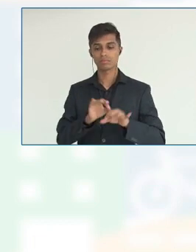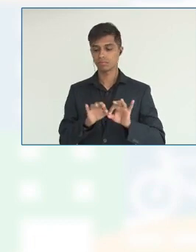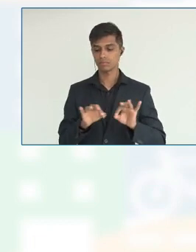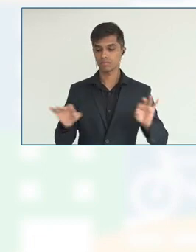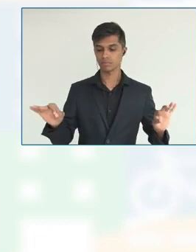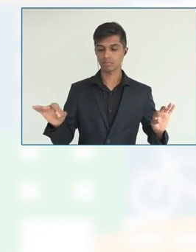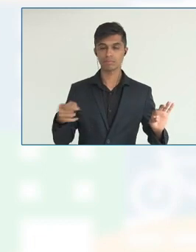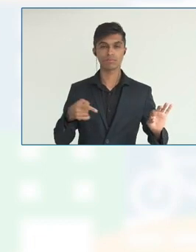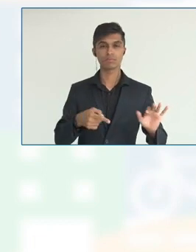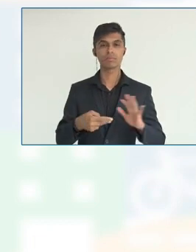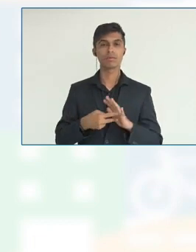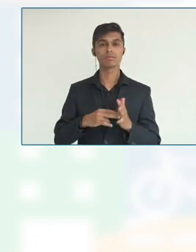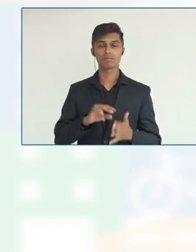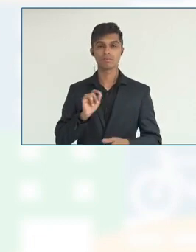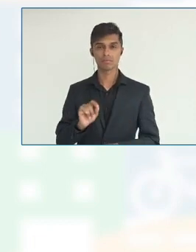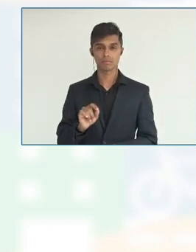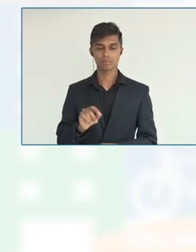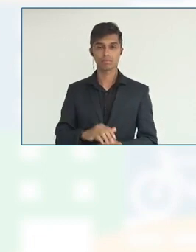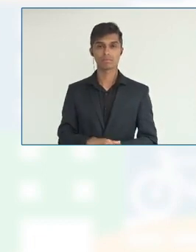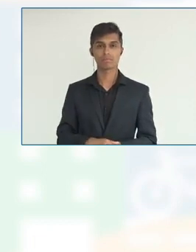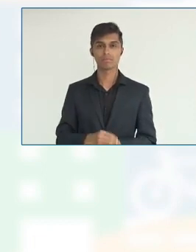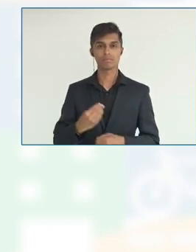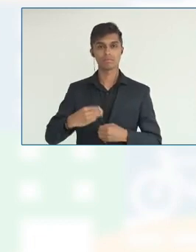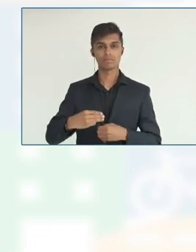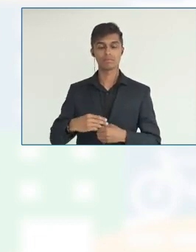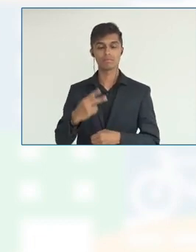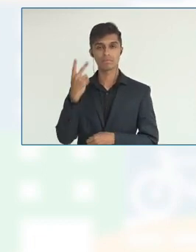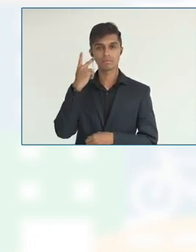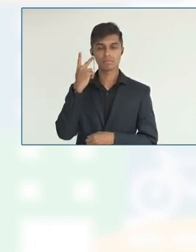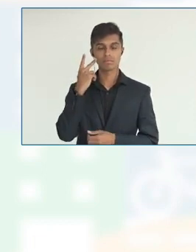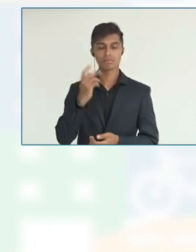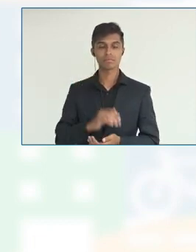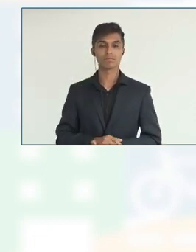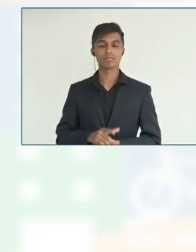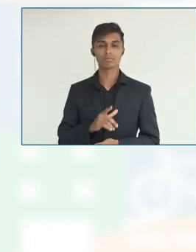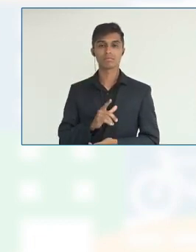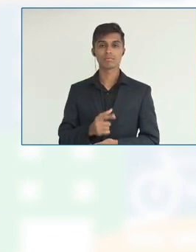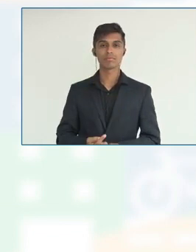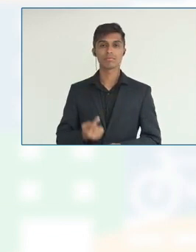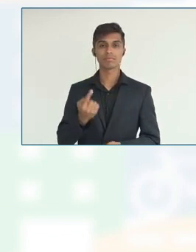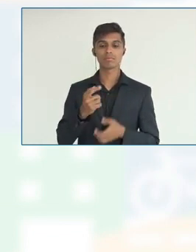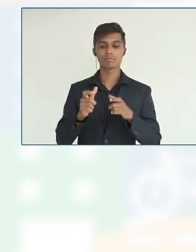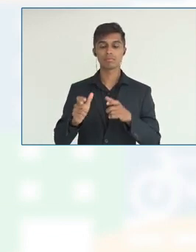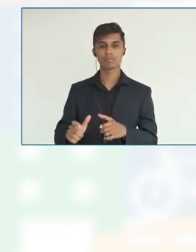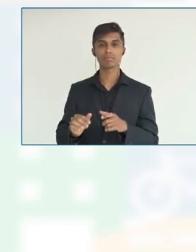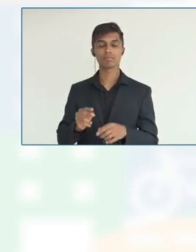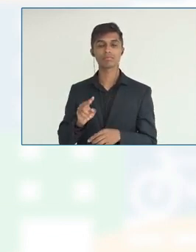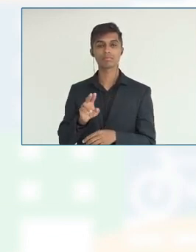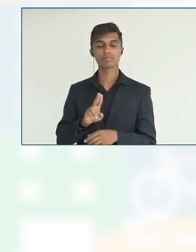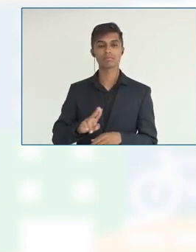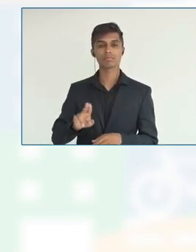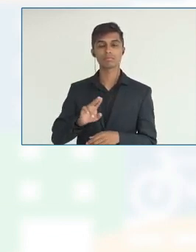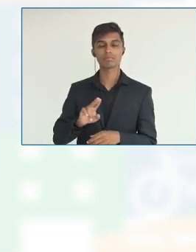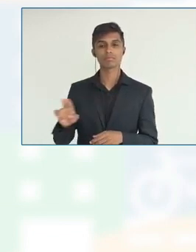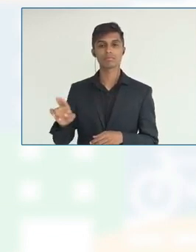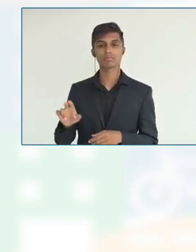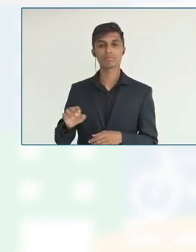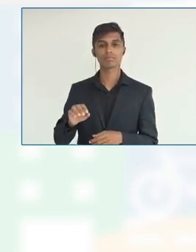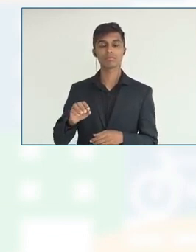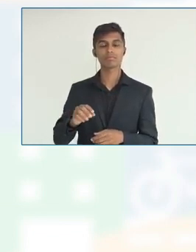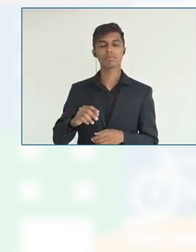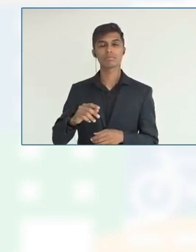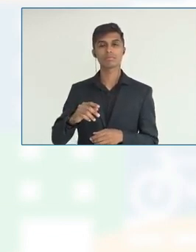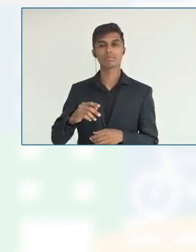tempo? No município de São Paulo, né, existe uma área de atuação chamada Programa Municipal